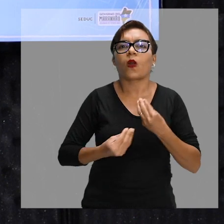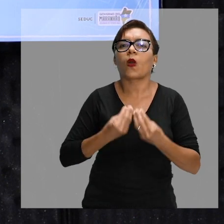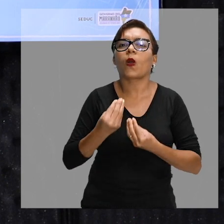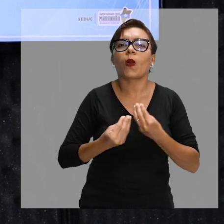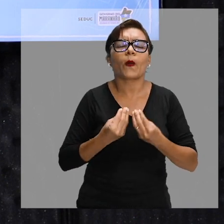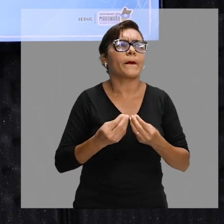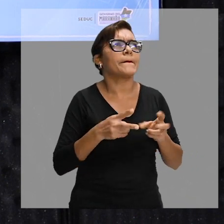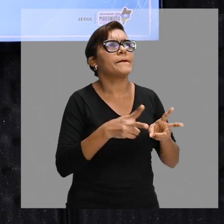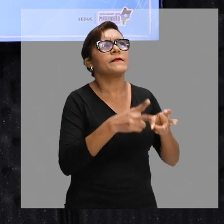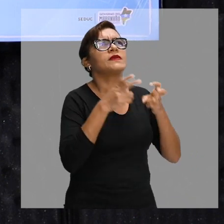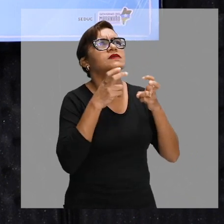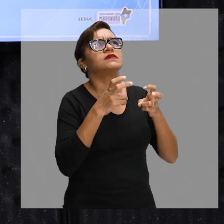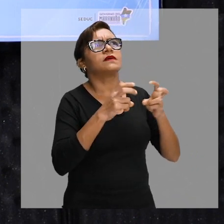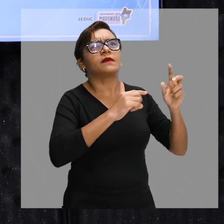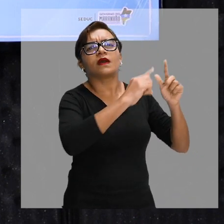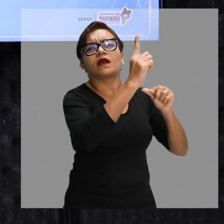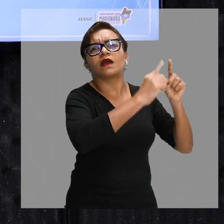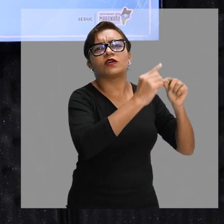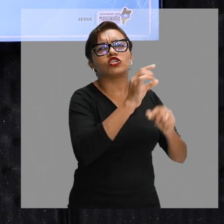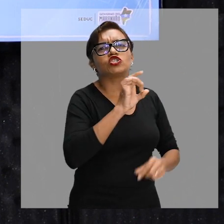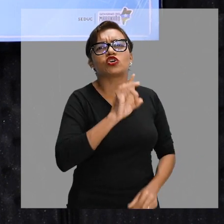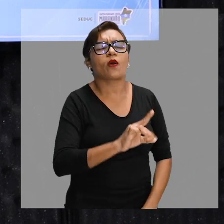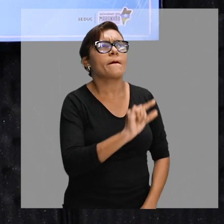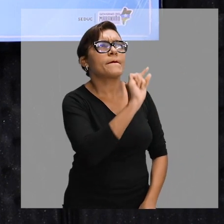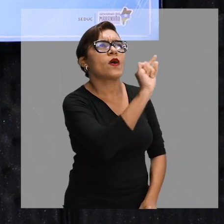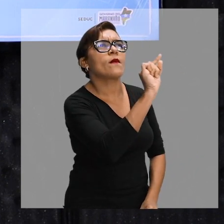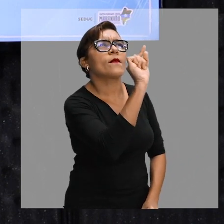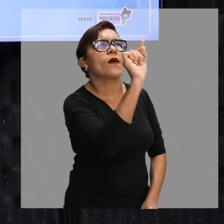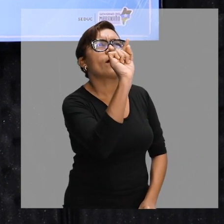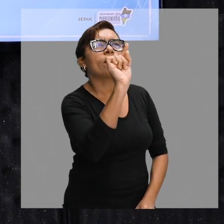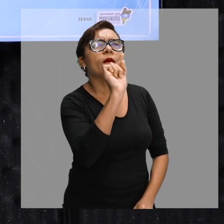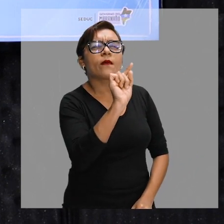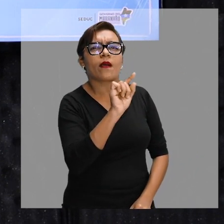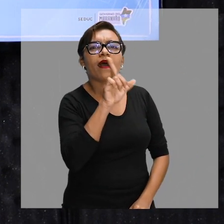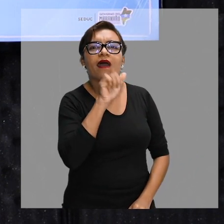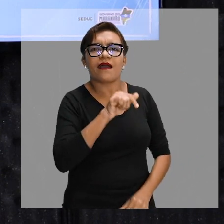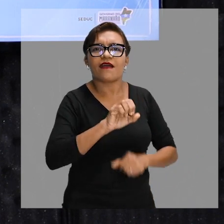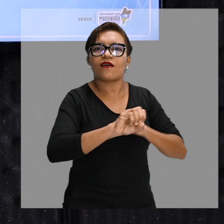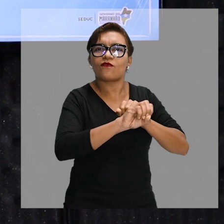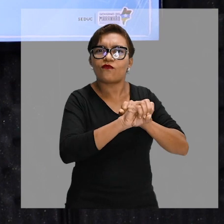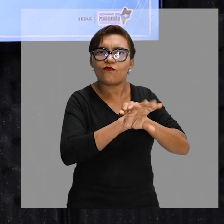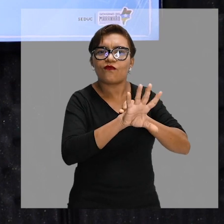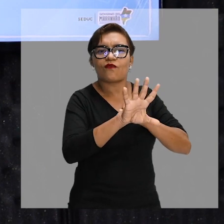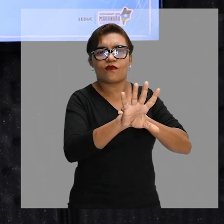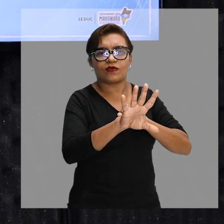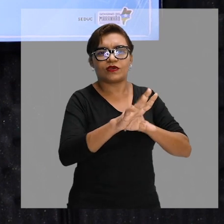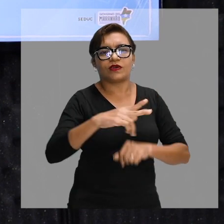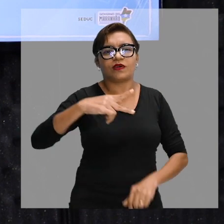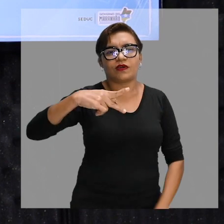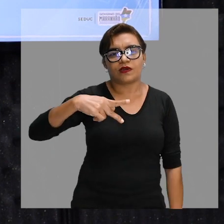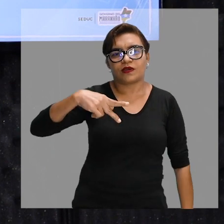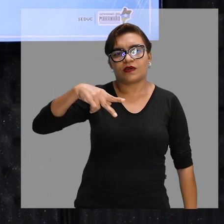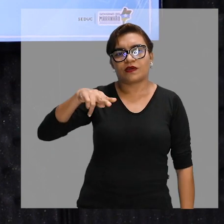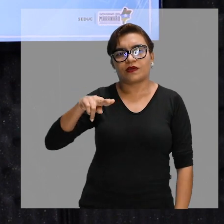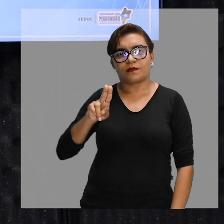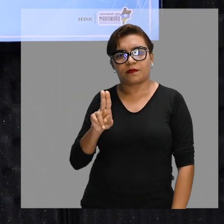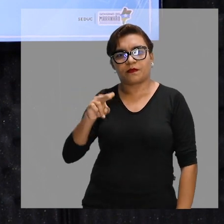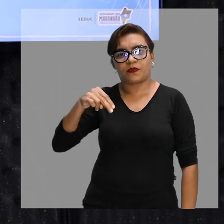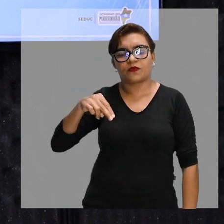tamanho da estrela. O que a gente consegue ver é apenas o pontinho luminoso. Então essa é a fonte de luz pontiforme, certo? A forma de